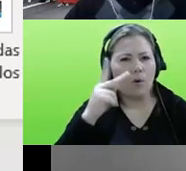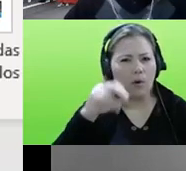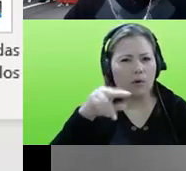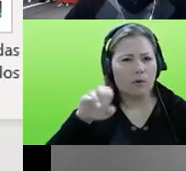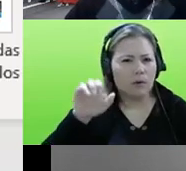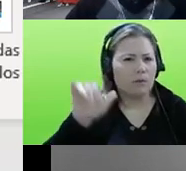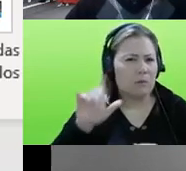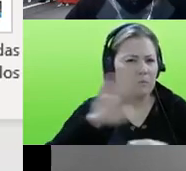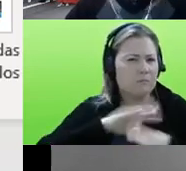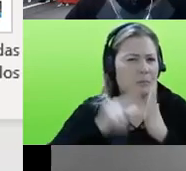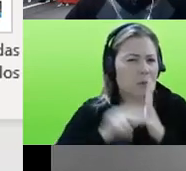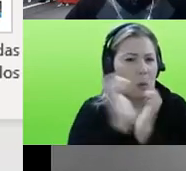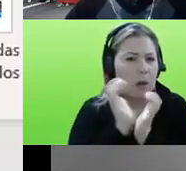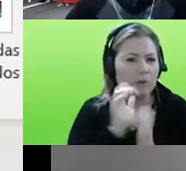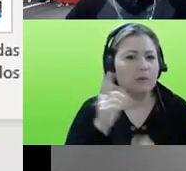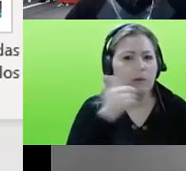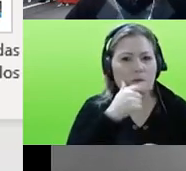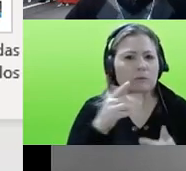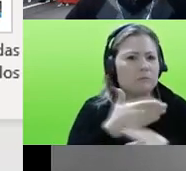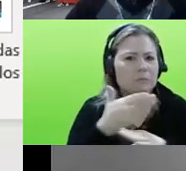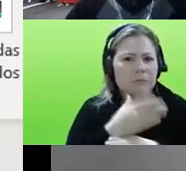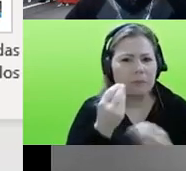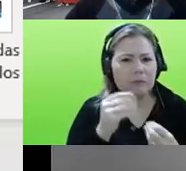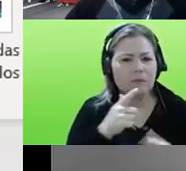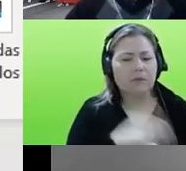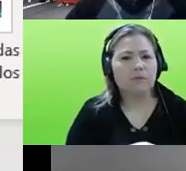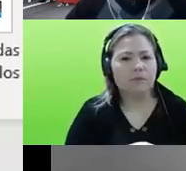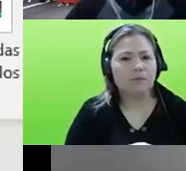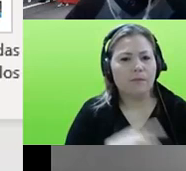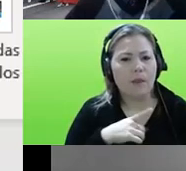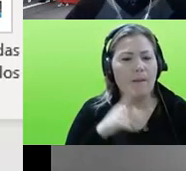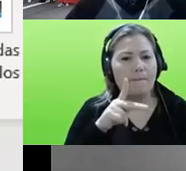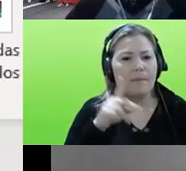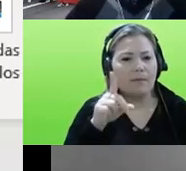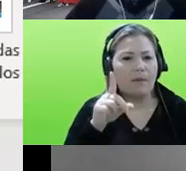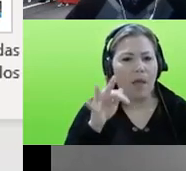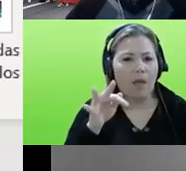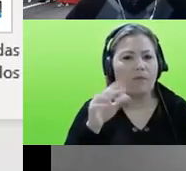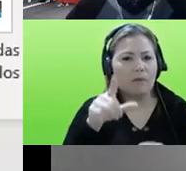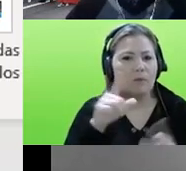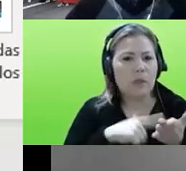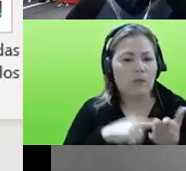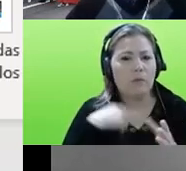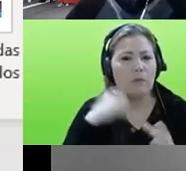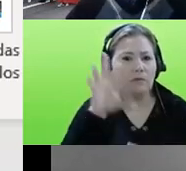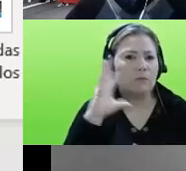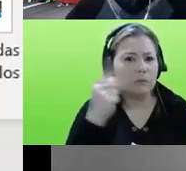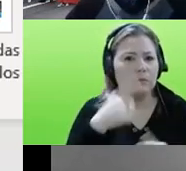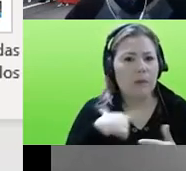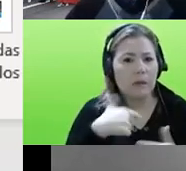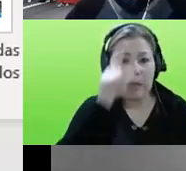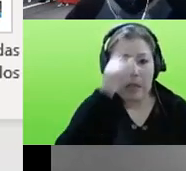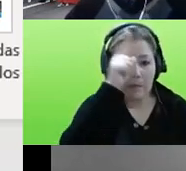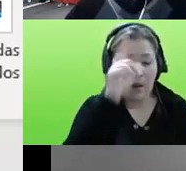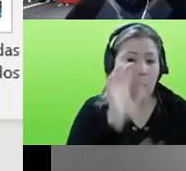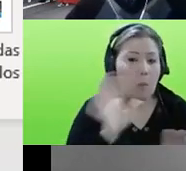próprio Flickinger deve participar, eu tenho a versão PDF desse livro, posso enviar para todos vocês, quem quiser, está em alemão, né? Mas já